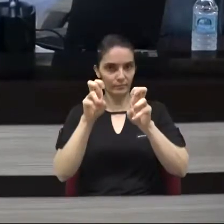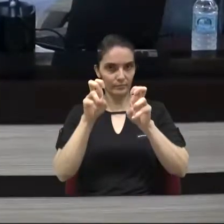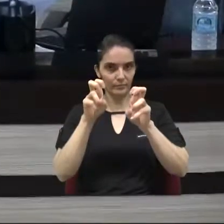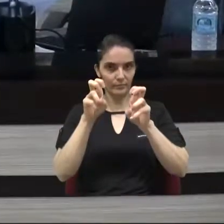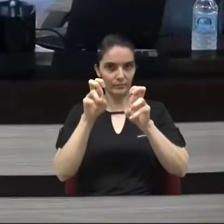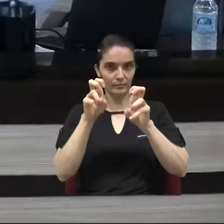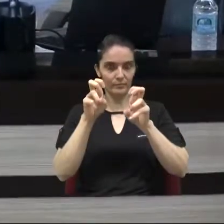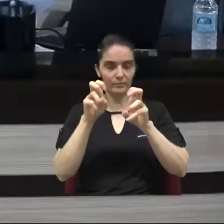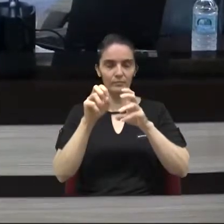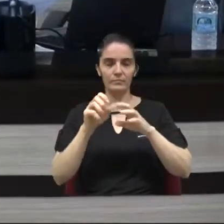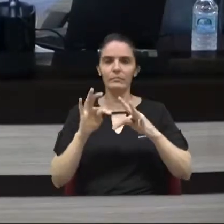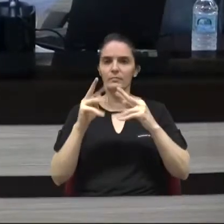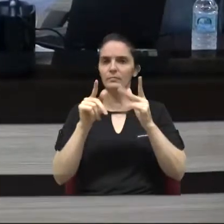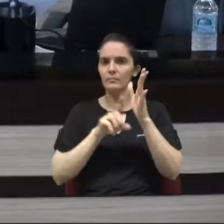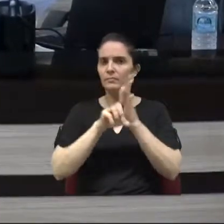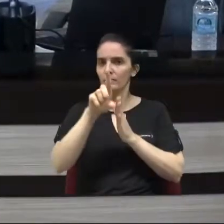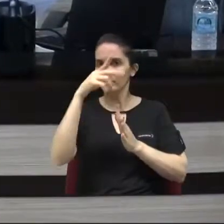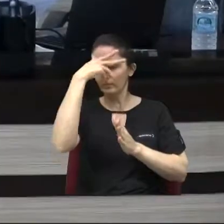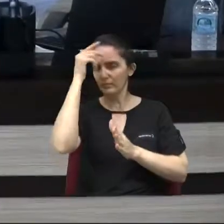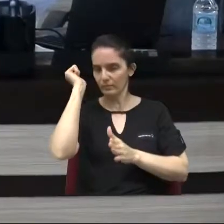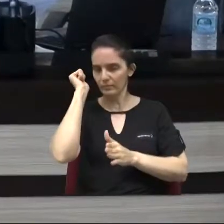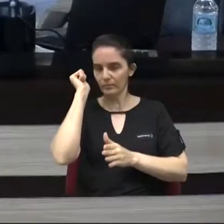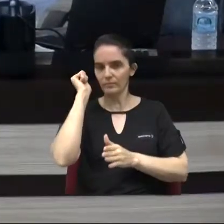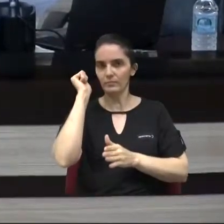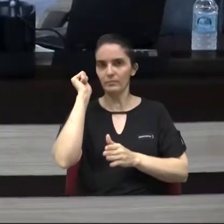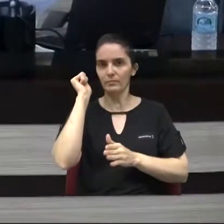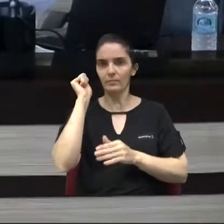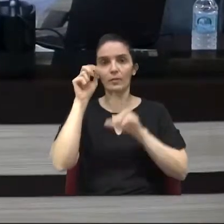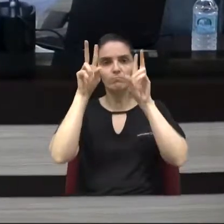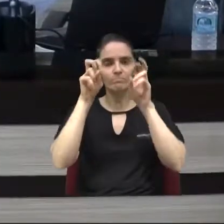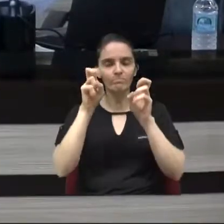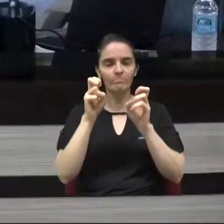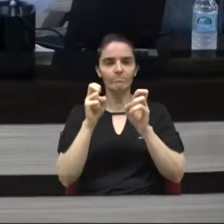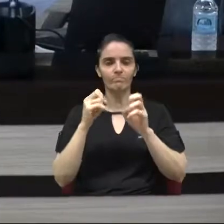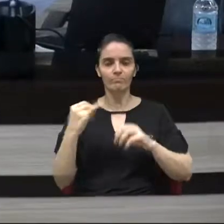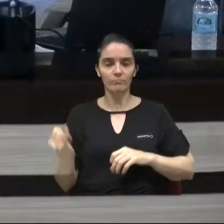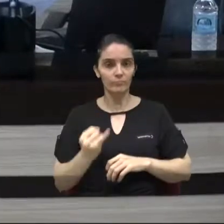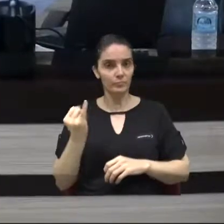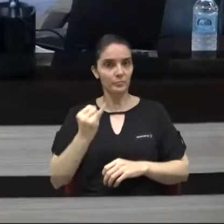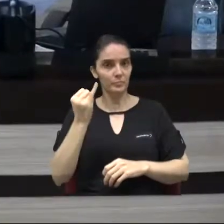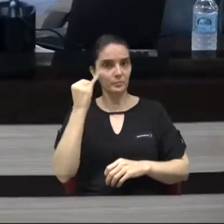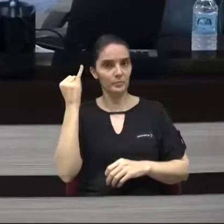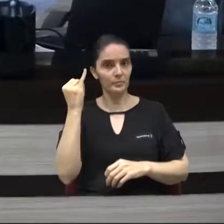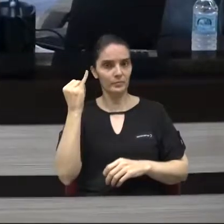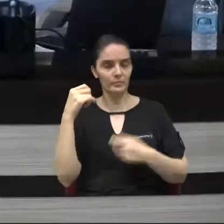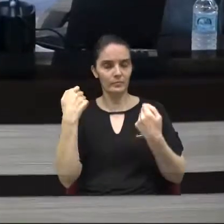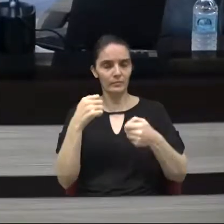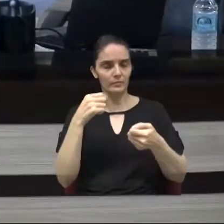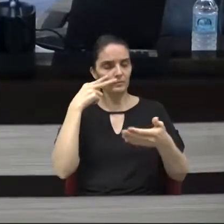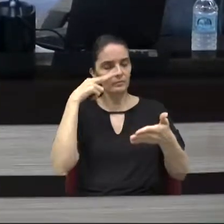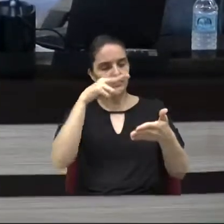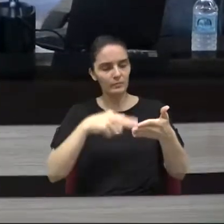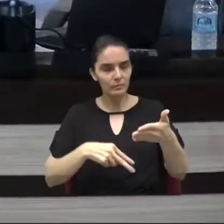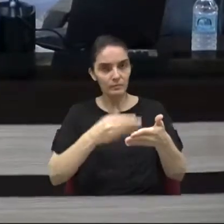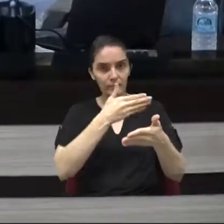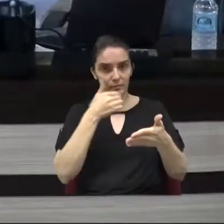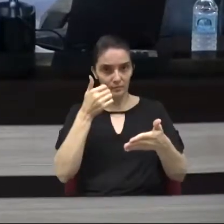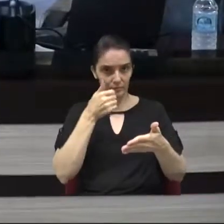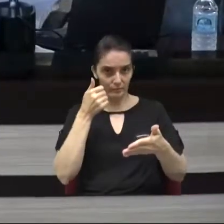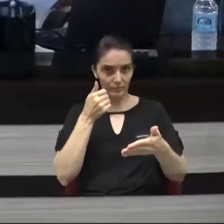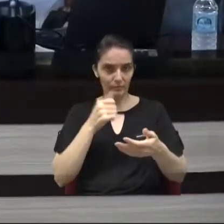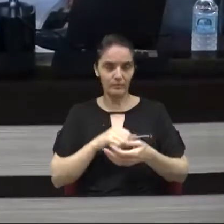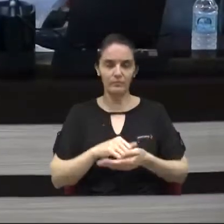dos requerimentos protocolados nesta Prefeitura Municipal, merecerem uma análise mais apurada por parte das